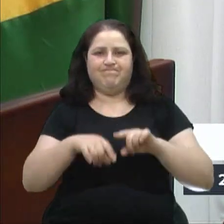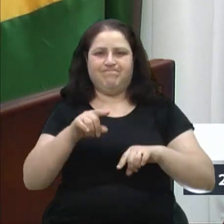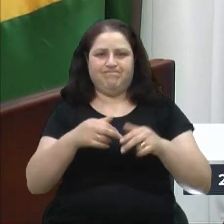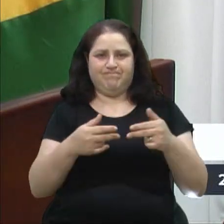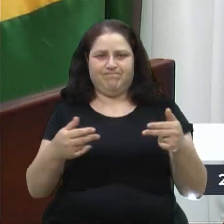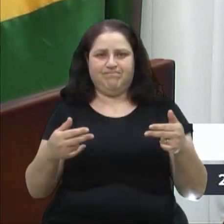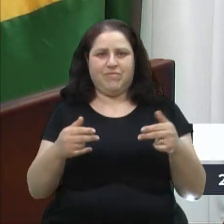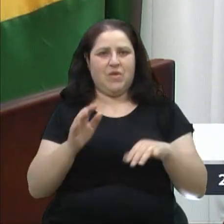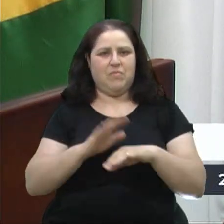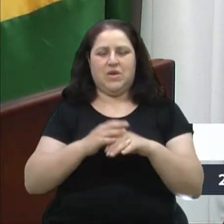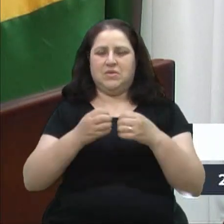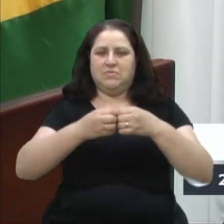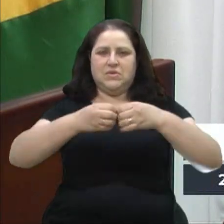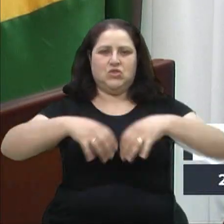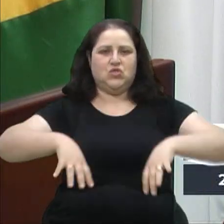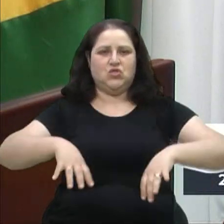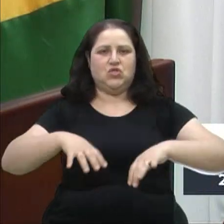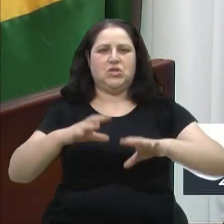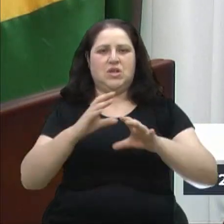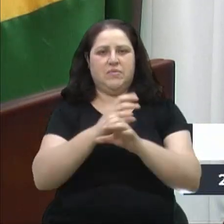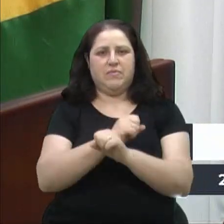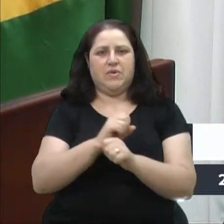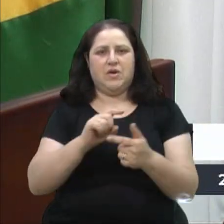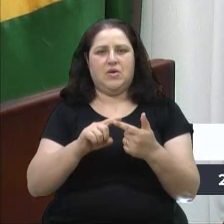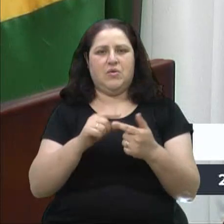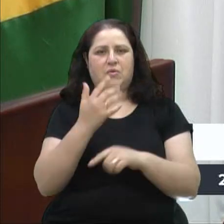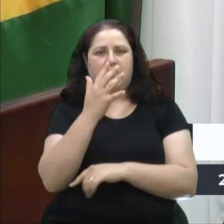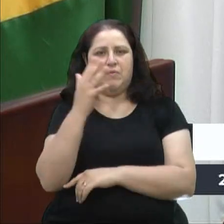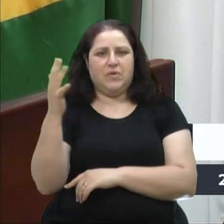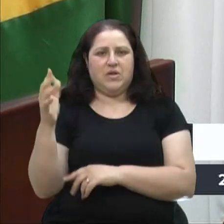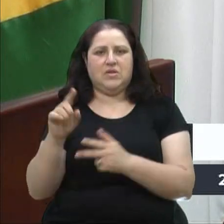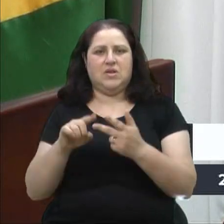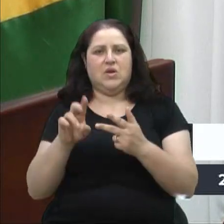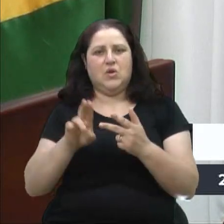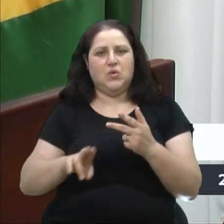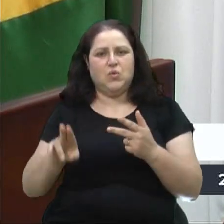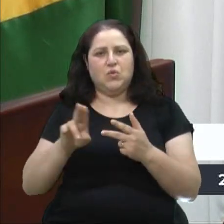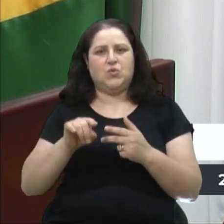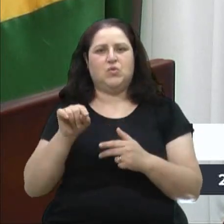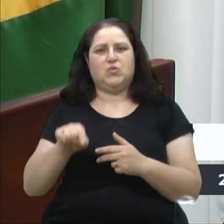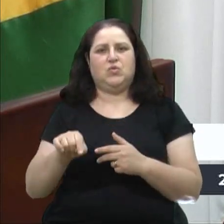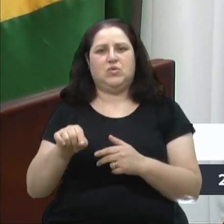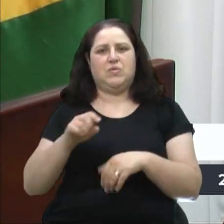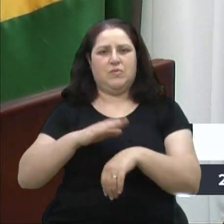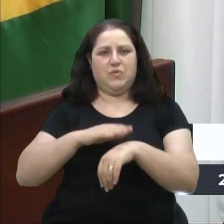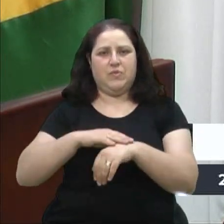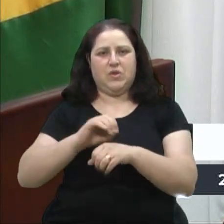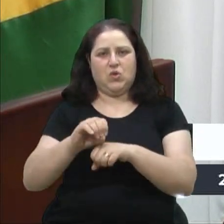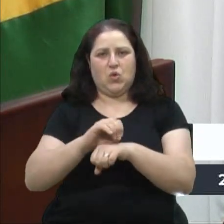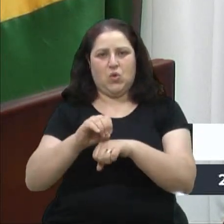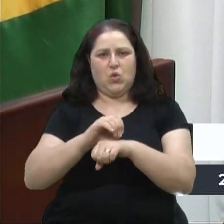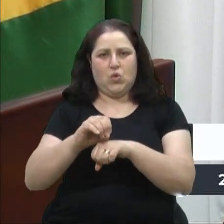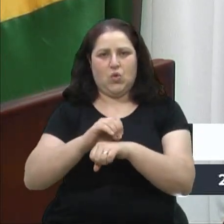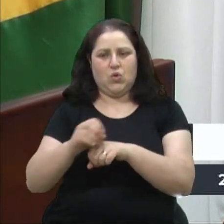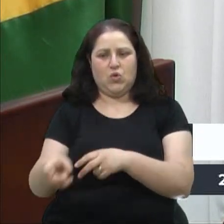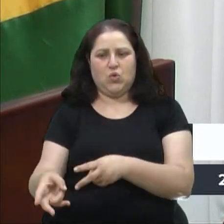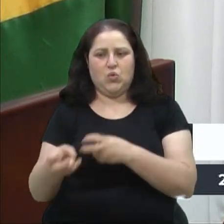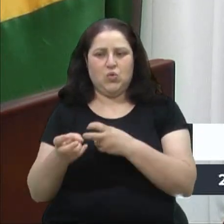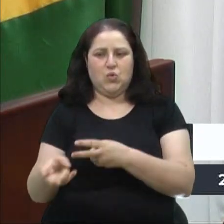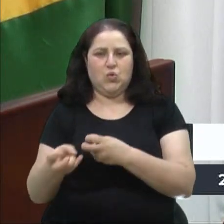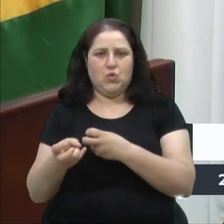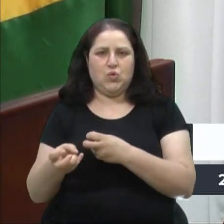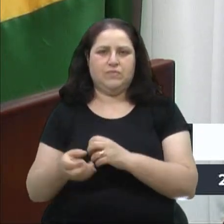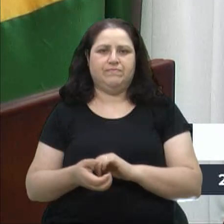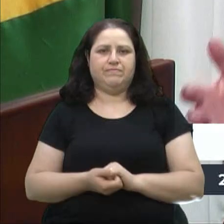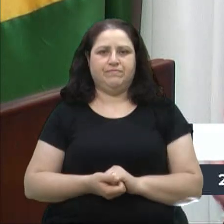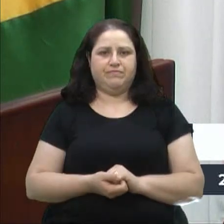que mais prejudica os animais, as plantas, na utilização da extração do ouro. Então, gostaria que falasse um pouquinho mais,